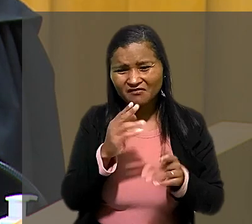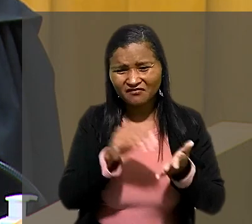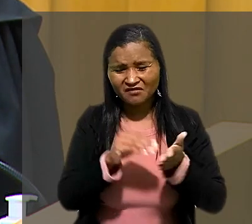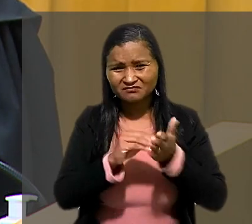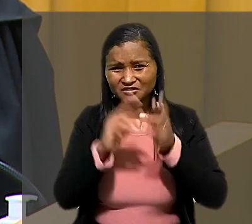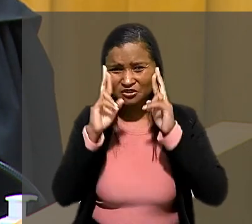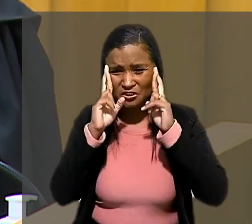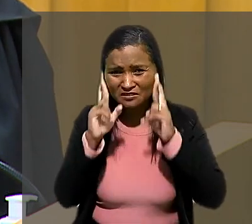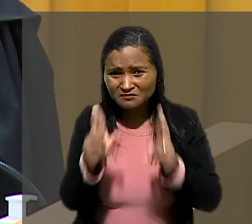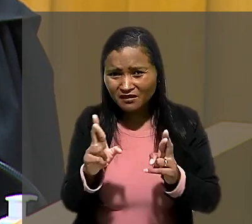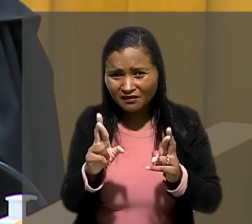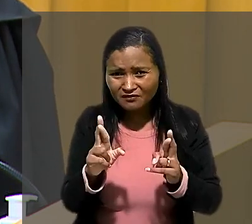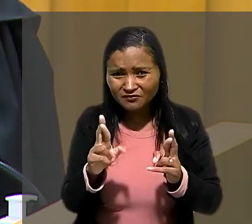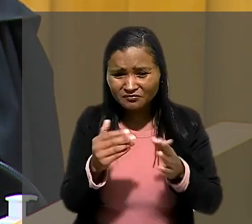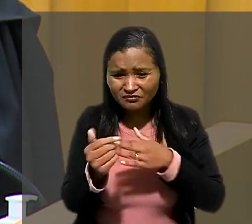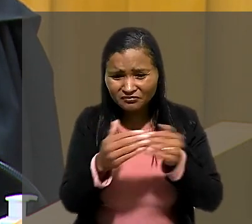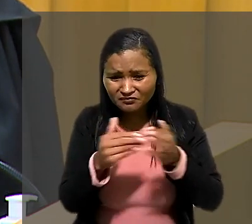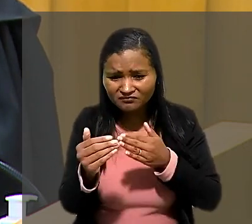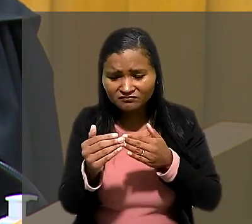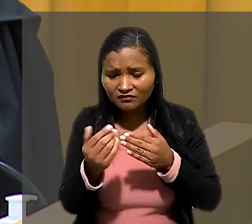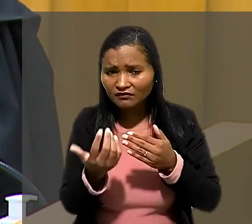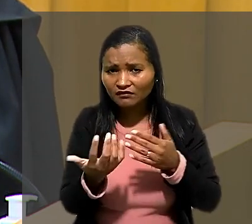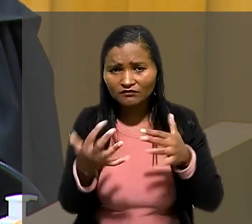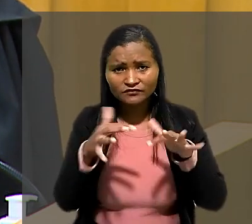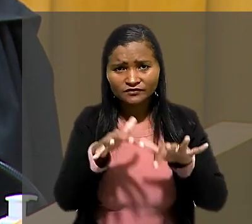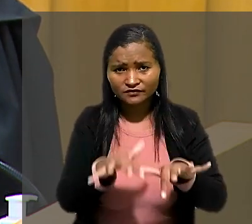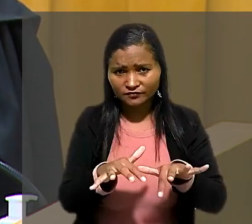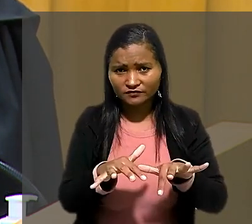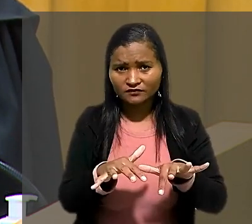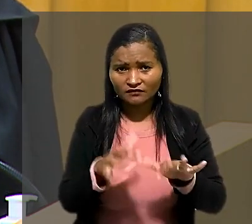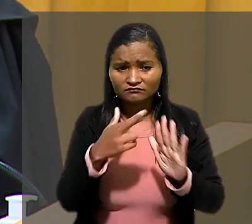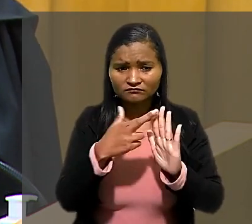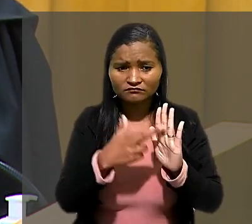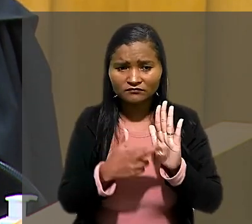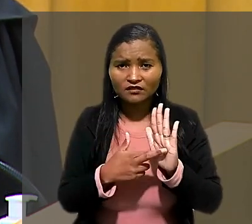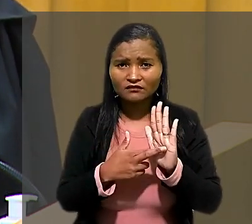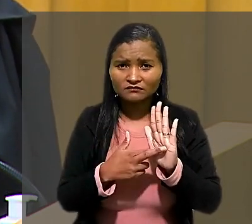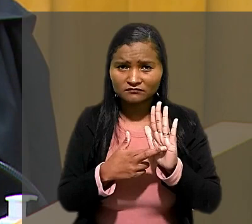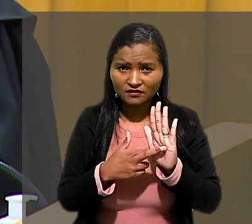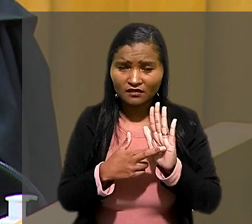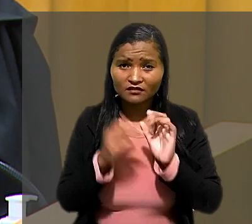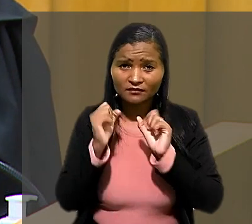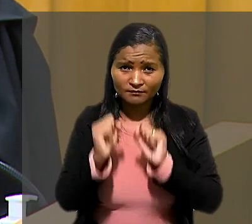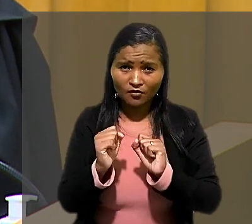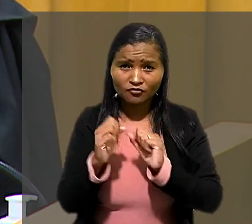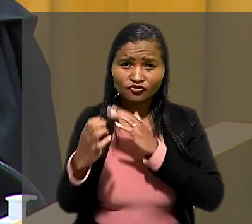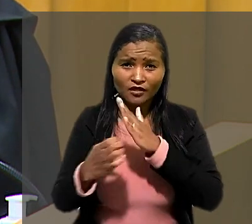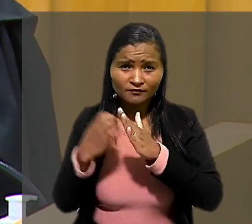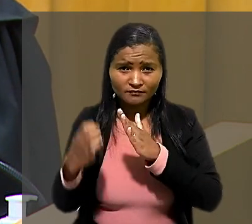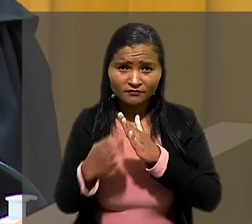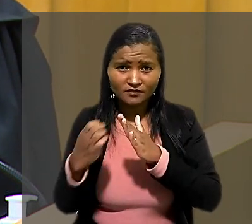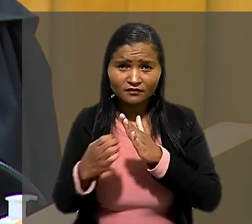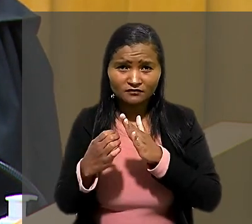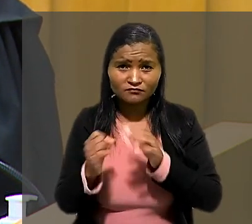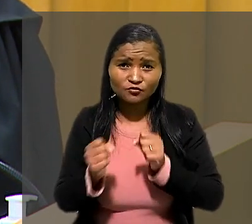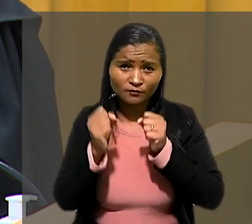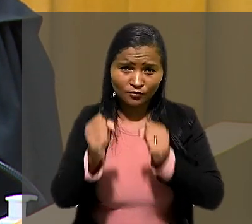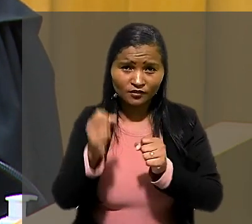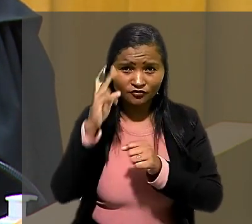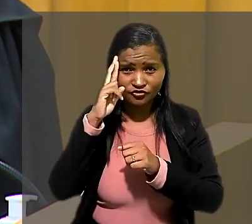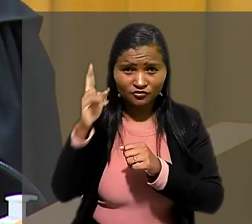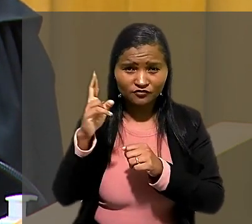e desrespeitosa não se inclui entre as prerrogativas atribuídas ao empregador, como decorrência do